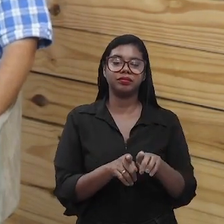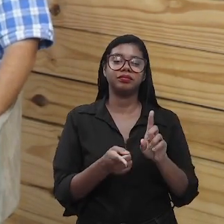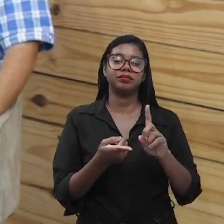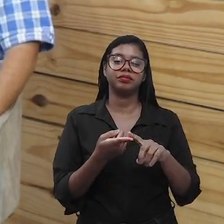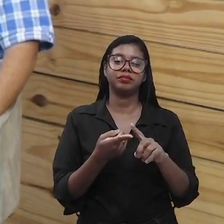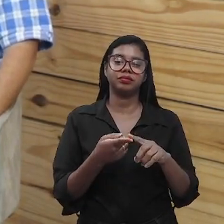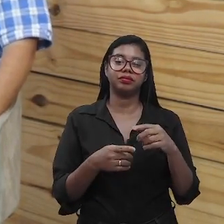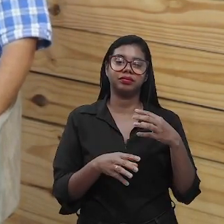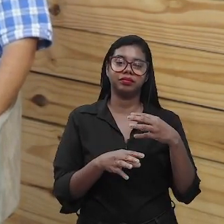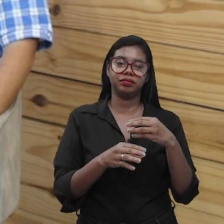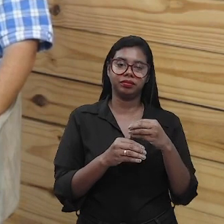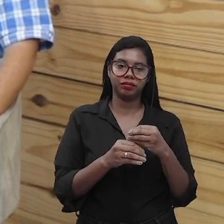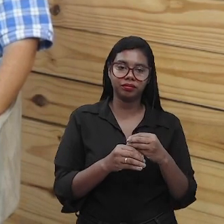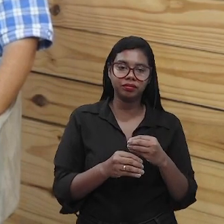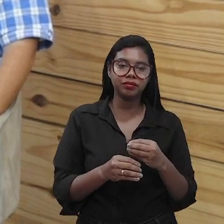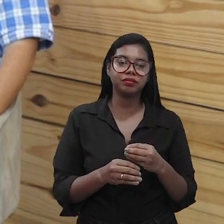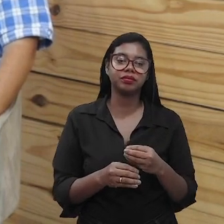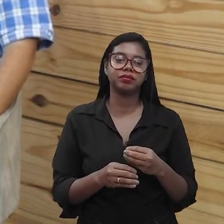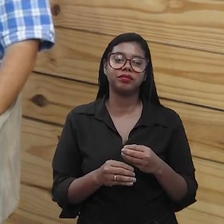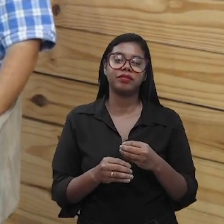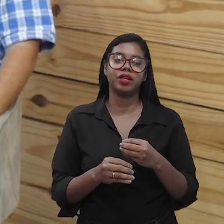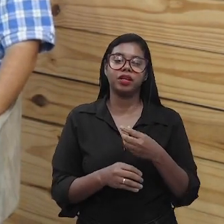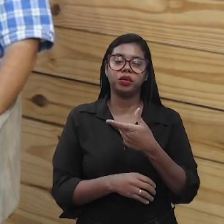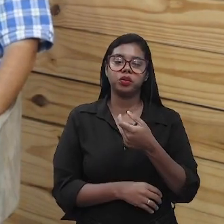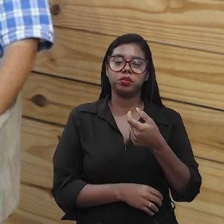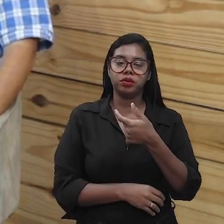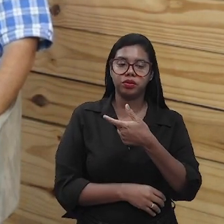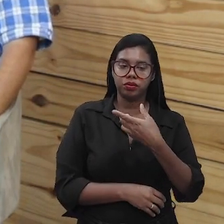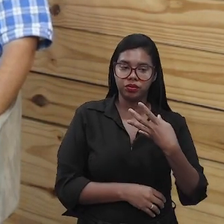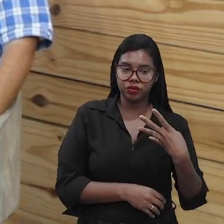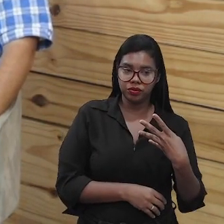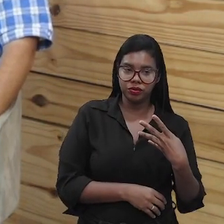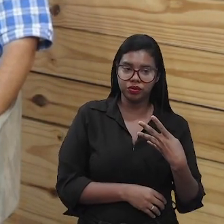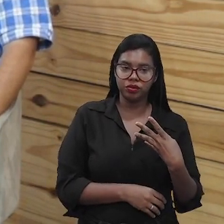no primeiro semestre de 2024, o livro foi lançado no ano passado.